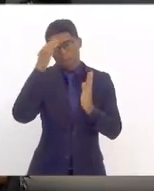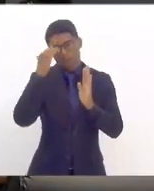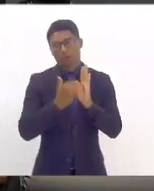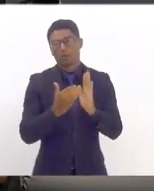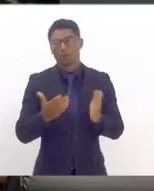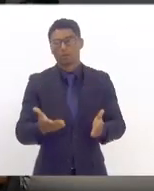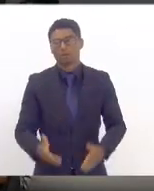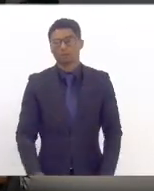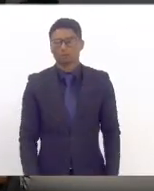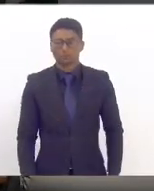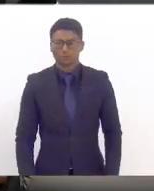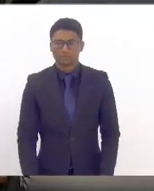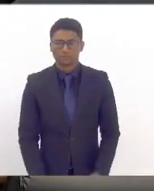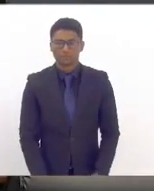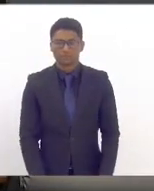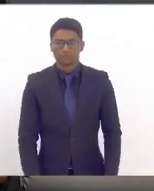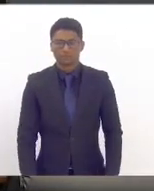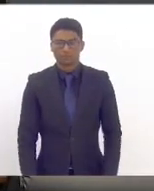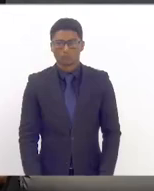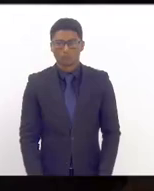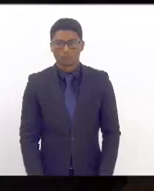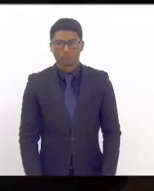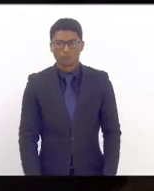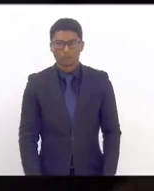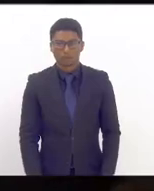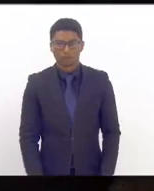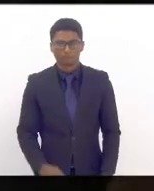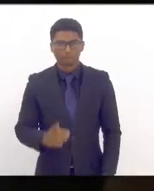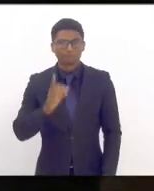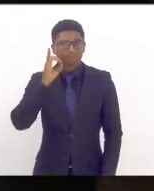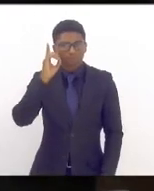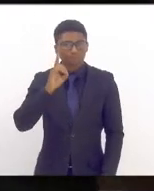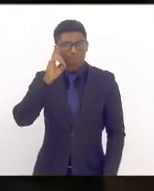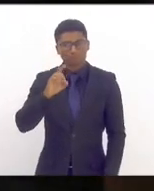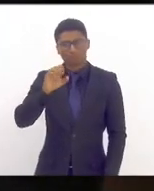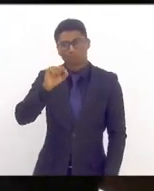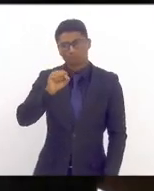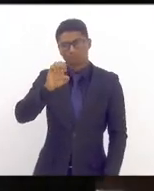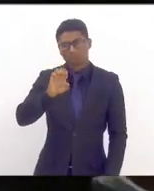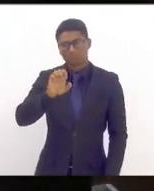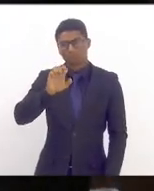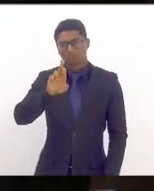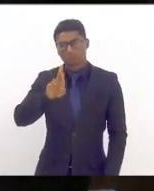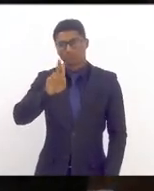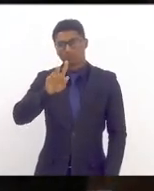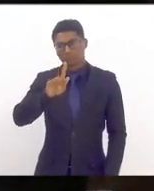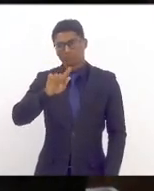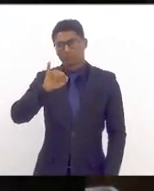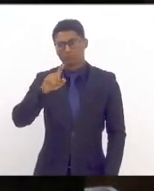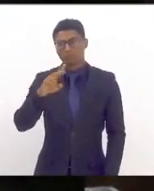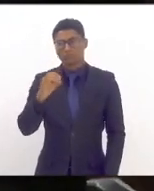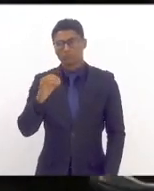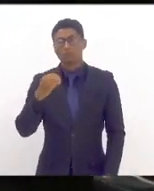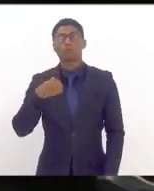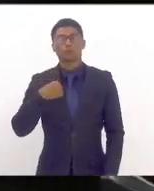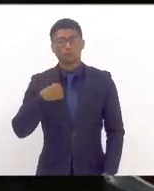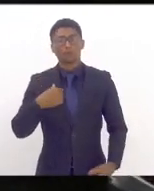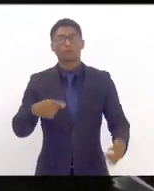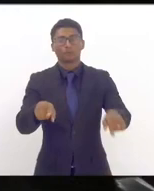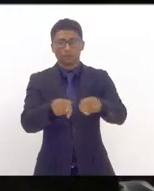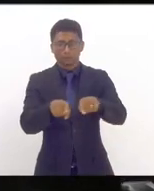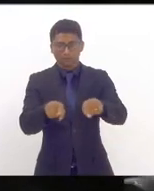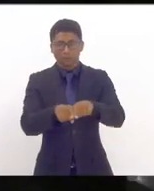senhor presidente na linha do deputado Serginho Eu também